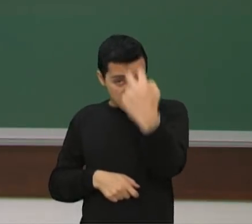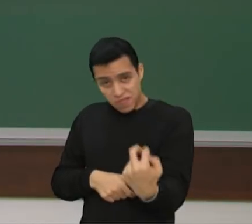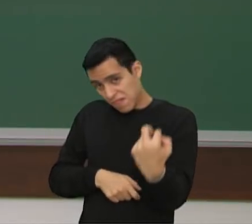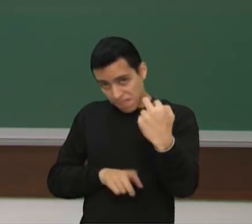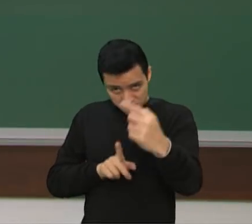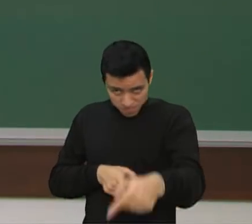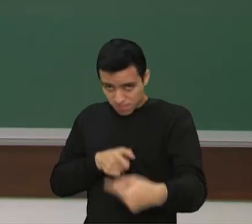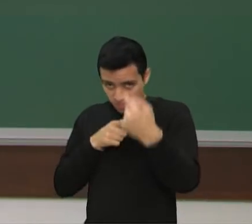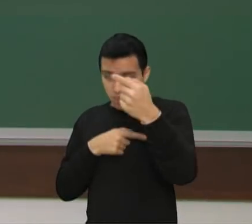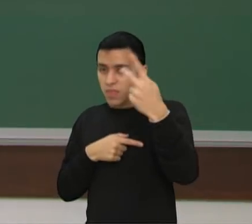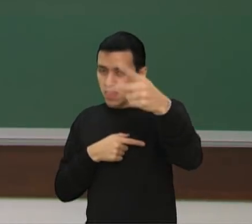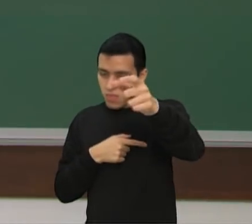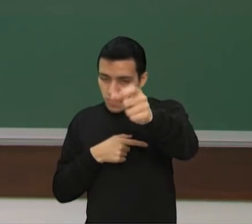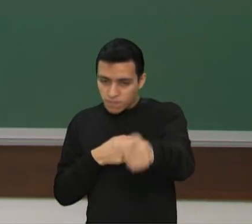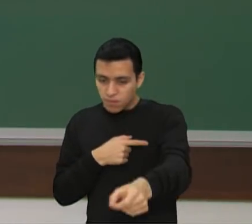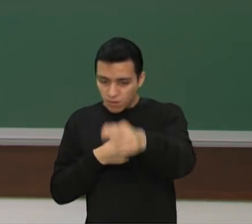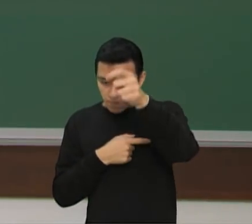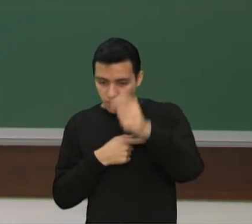adversário.